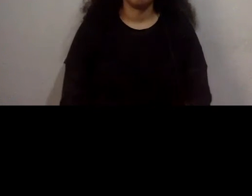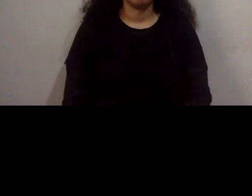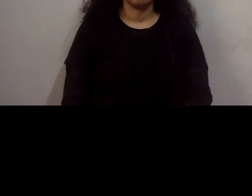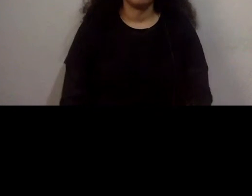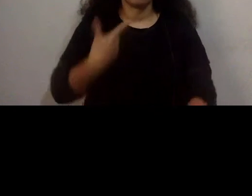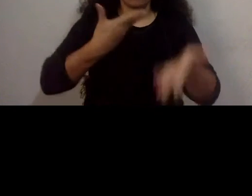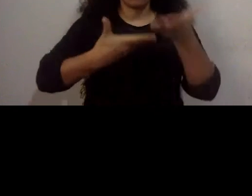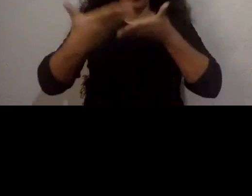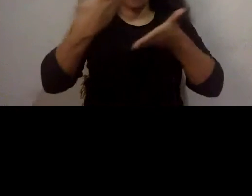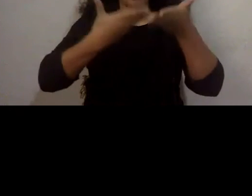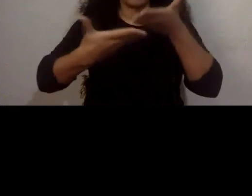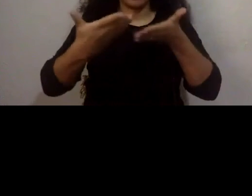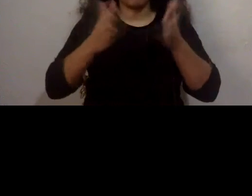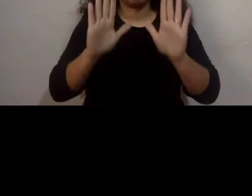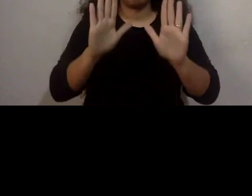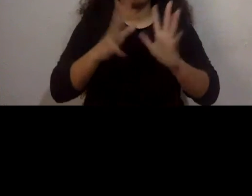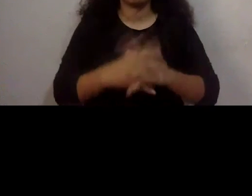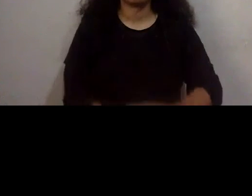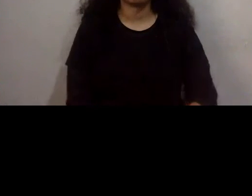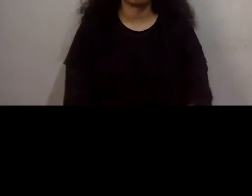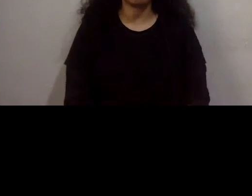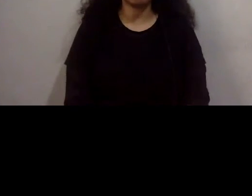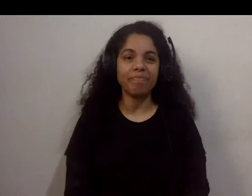Vou compartilhar o meu navegador.